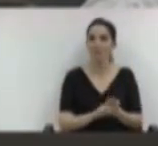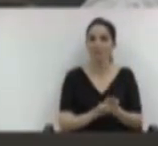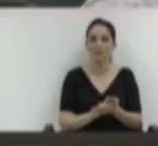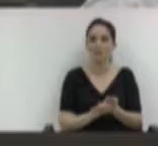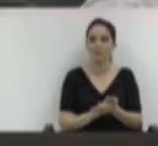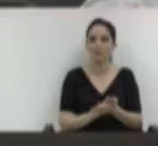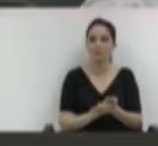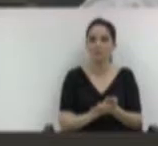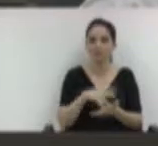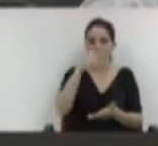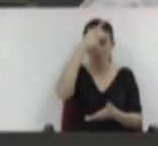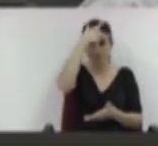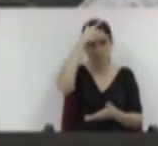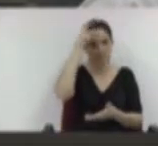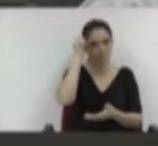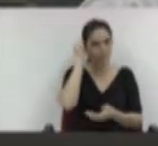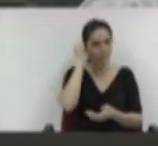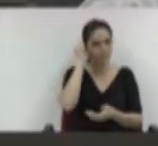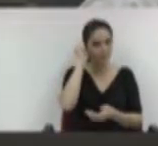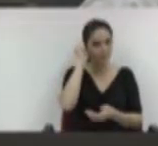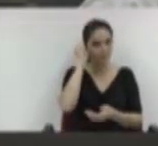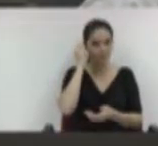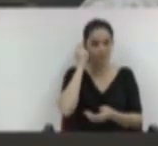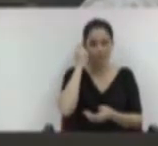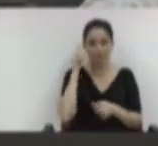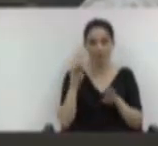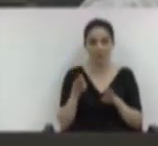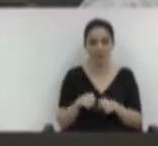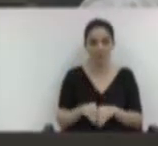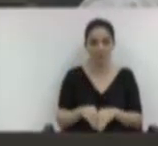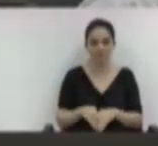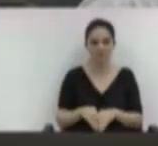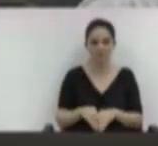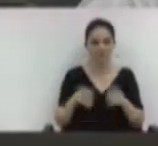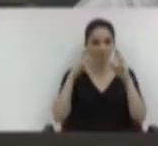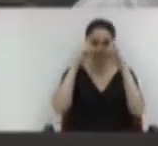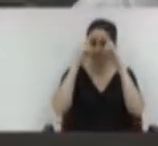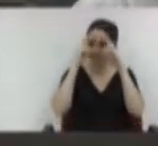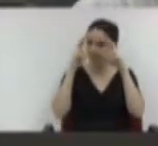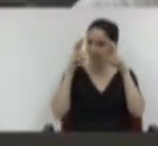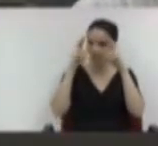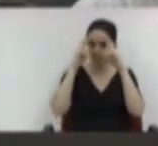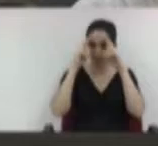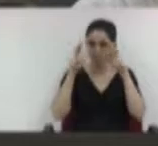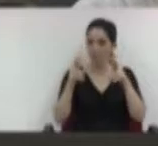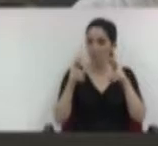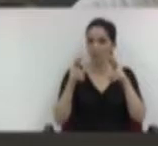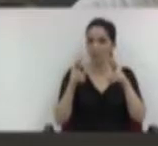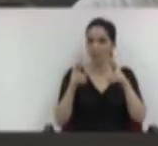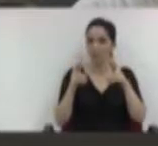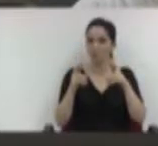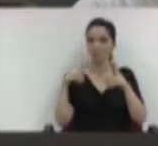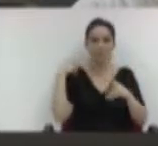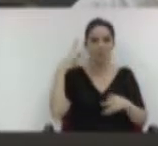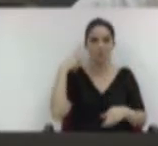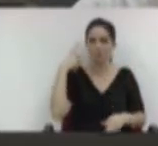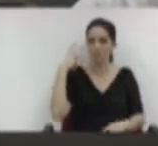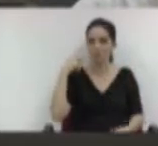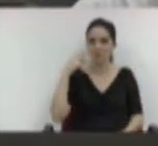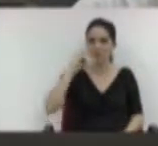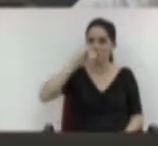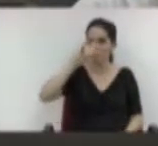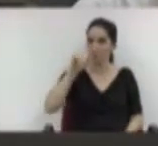uma total falta de respeito ao vereador Júnior Negão, que foi o autor da propositura, uma total falta